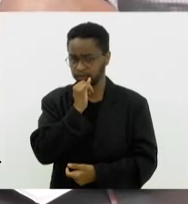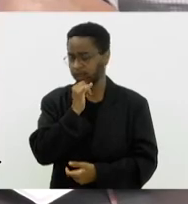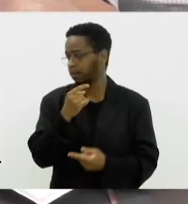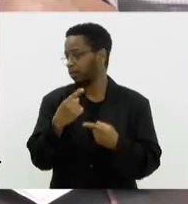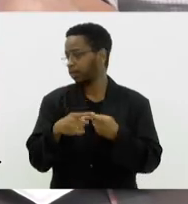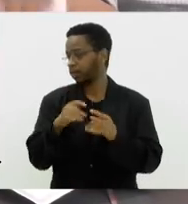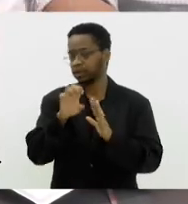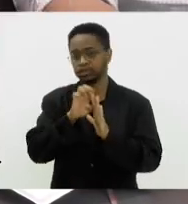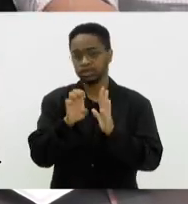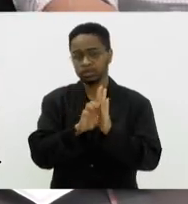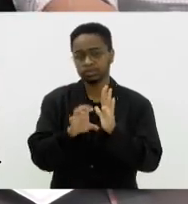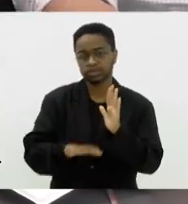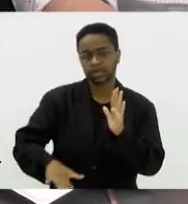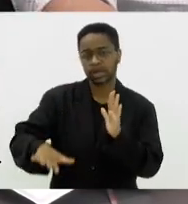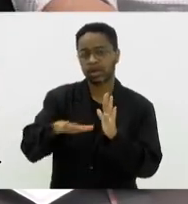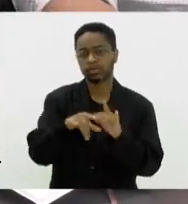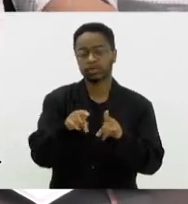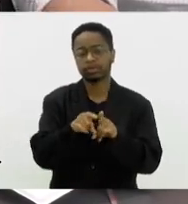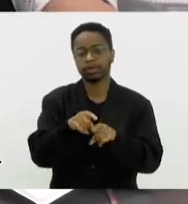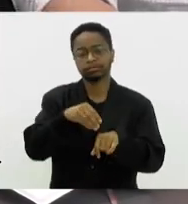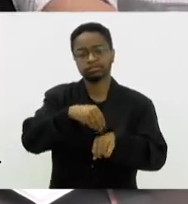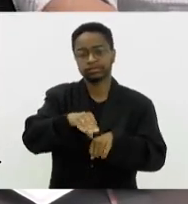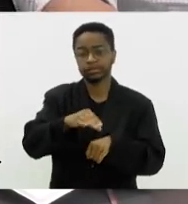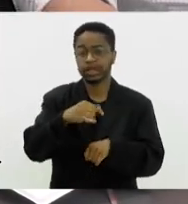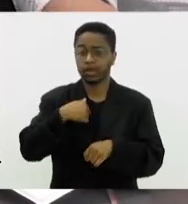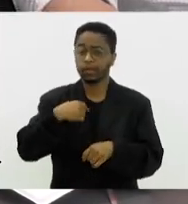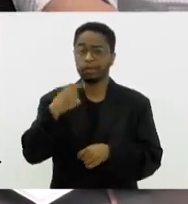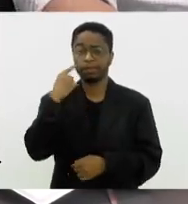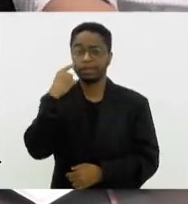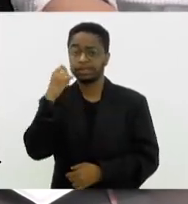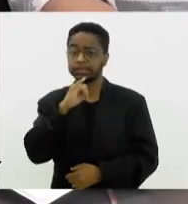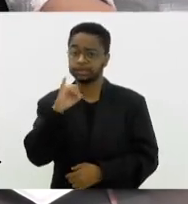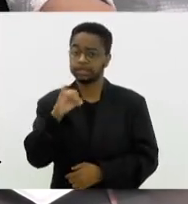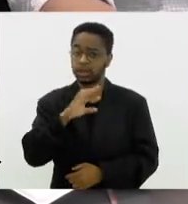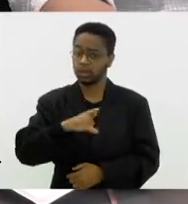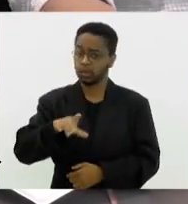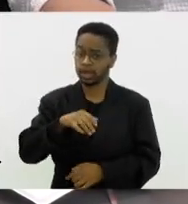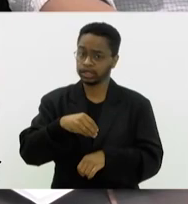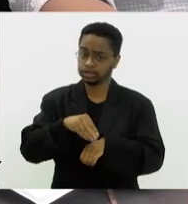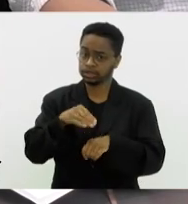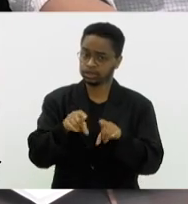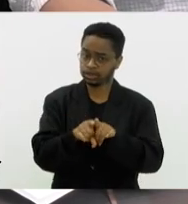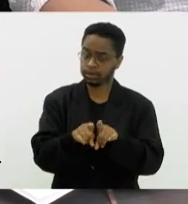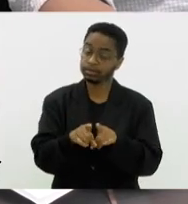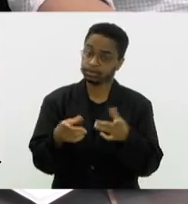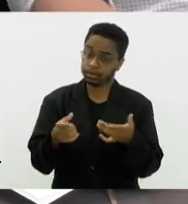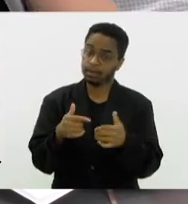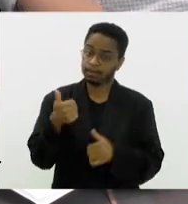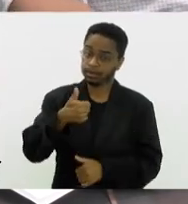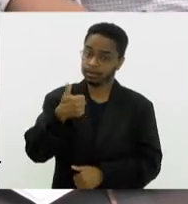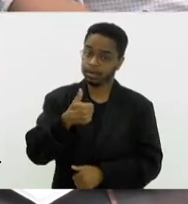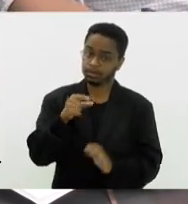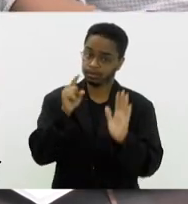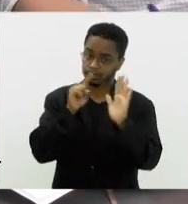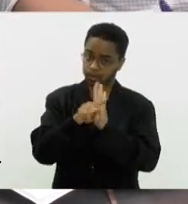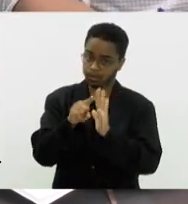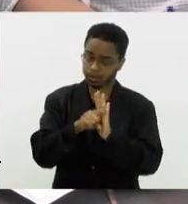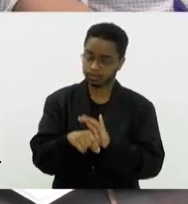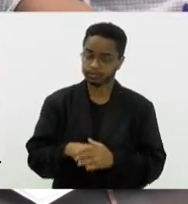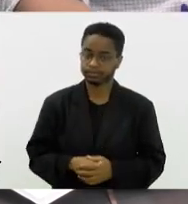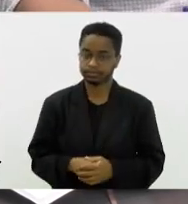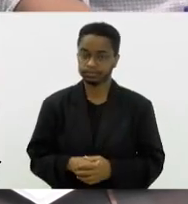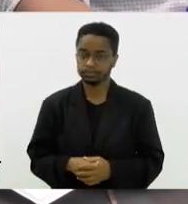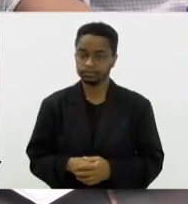amplo, indicação, se isso também não deveria ser uma indicação. Essa é a primeira pergunta. O primeiro questionamento que eu coloco para